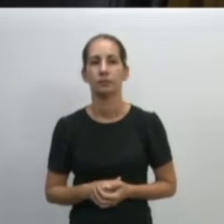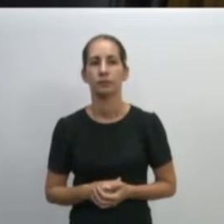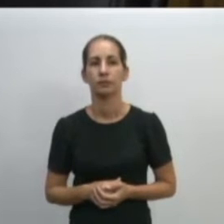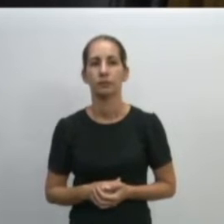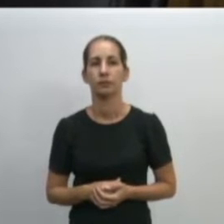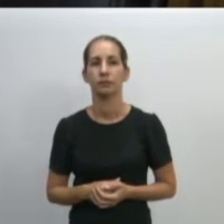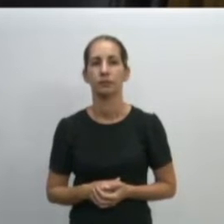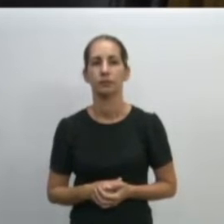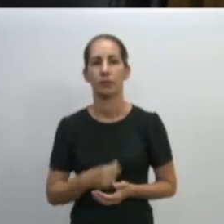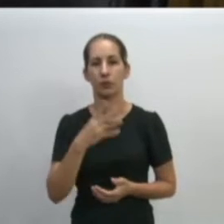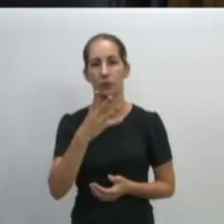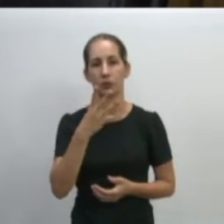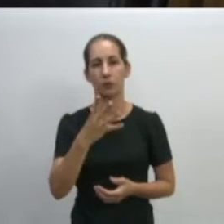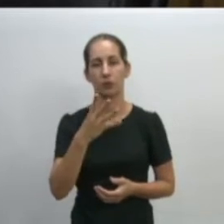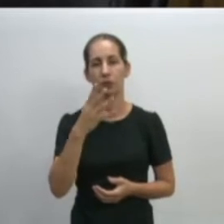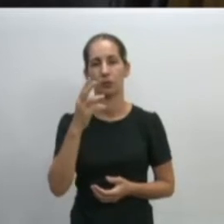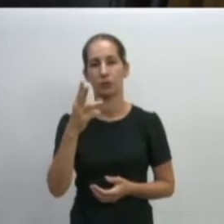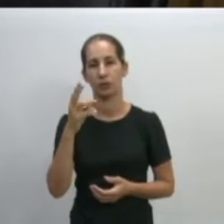Requerimento